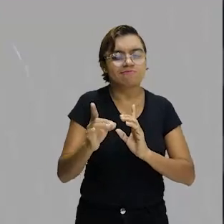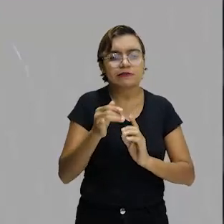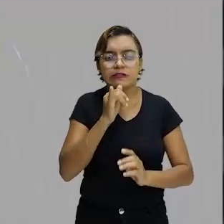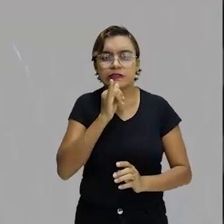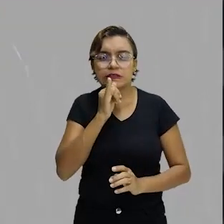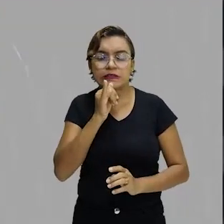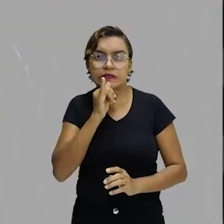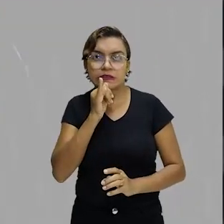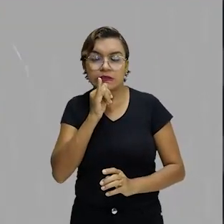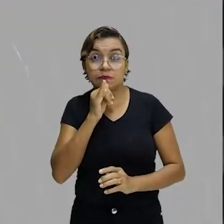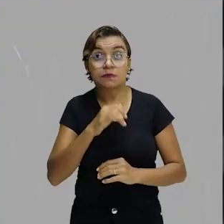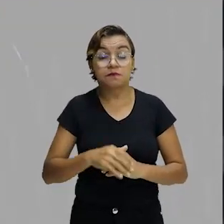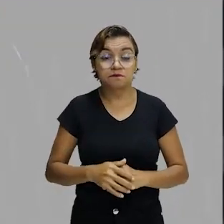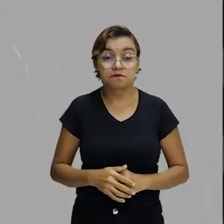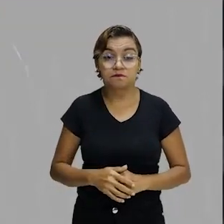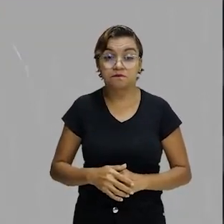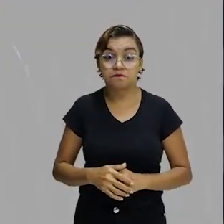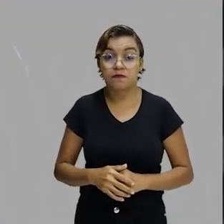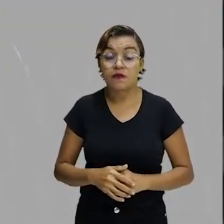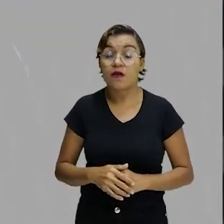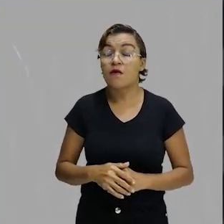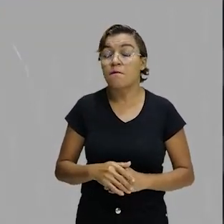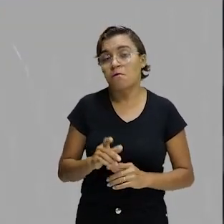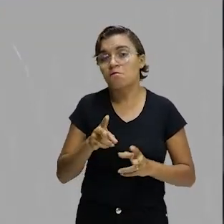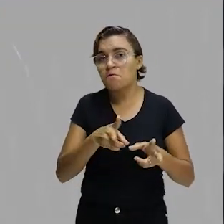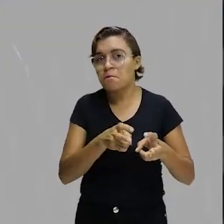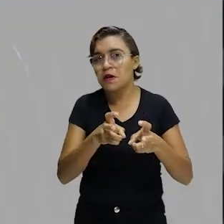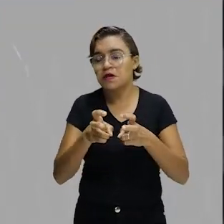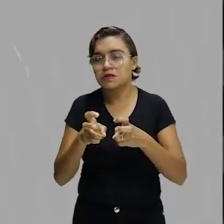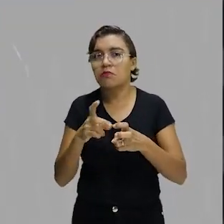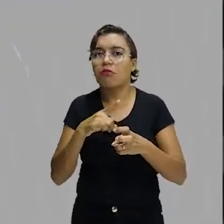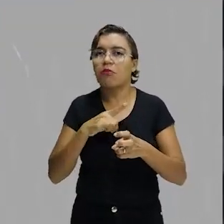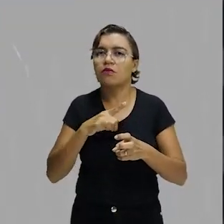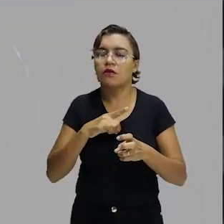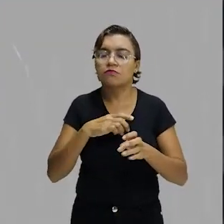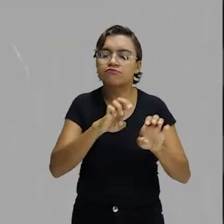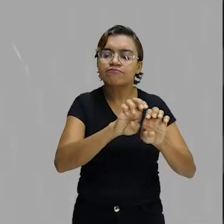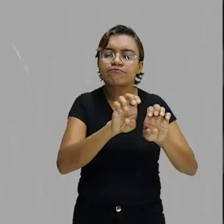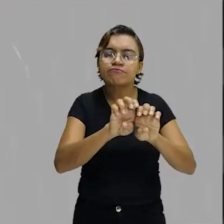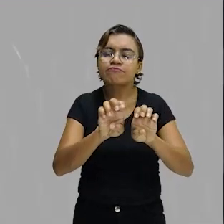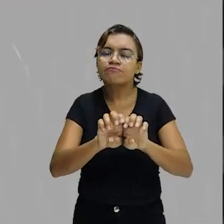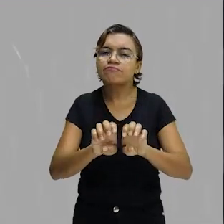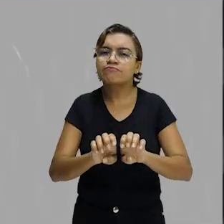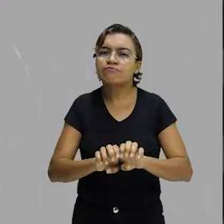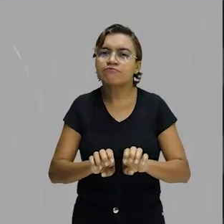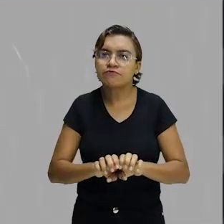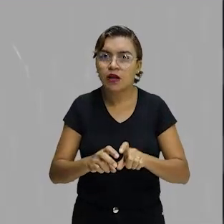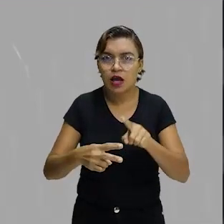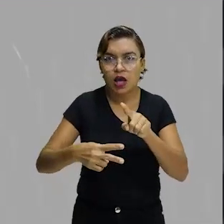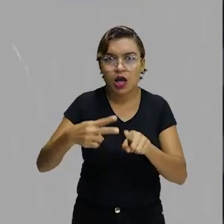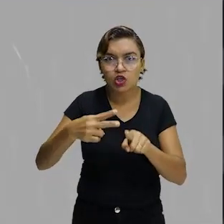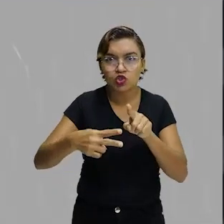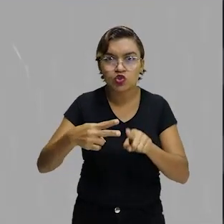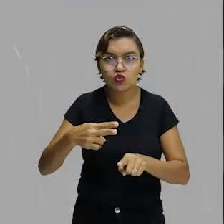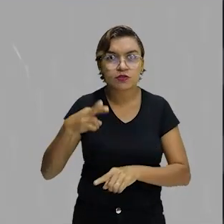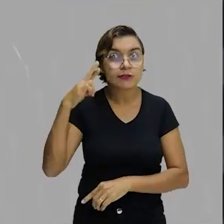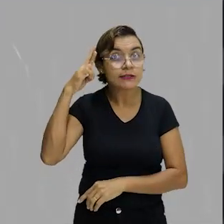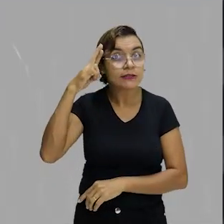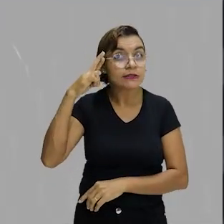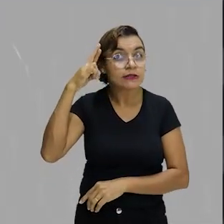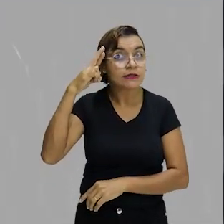dentro das alternativas, você percebe que pela construção e as duas premissas, olha, as duas